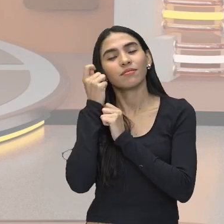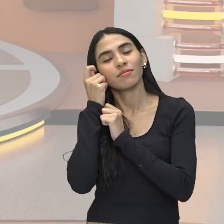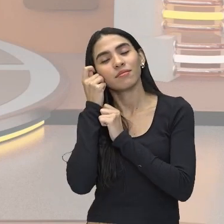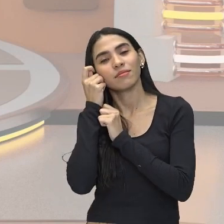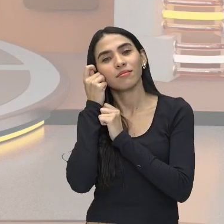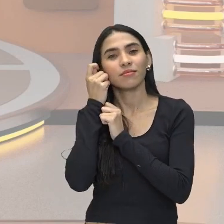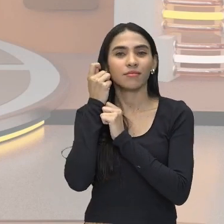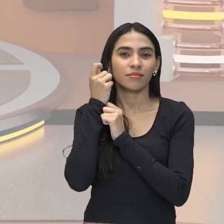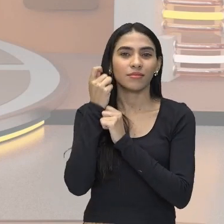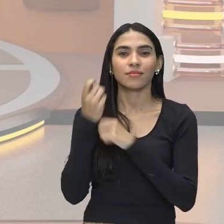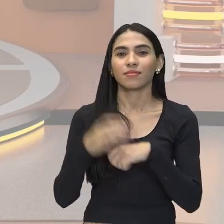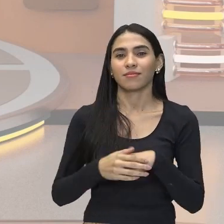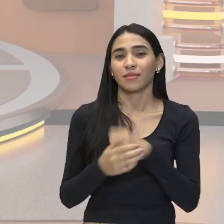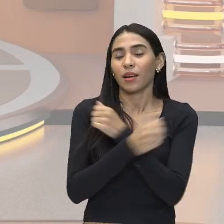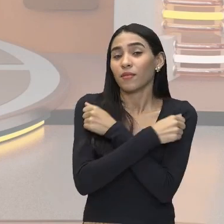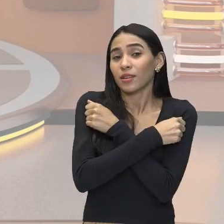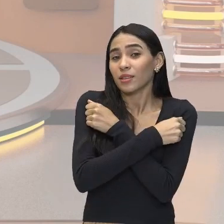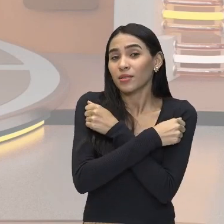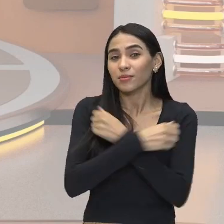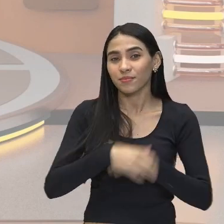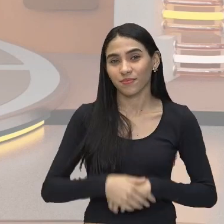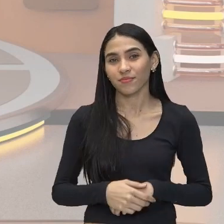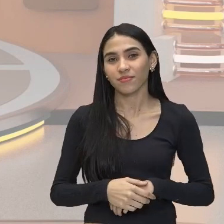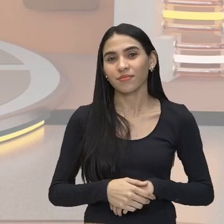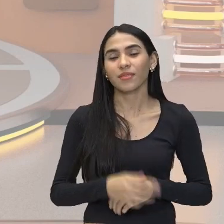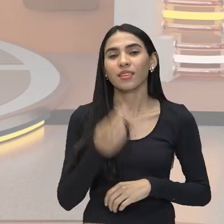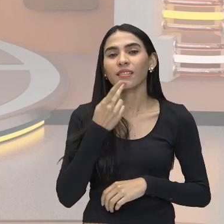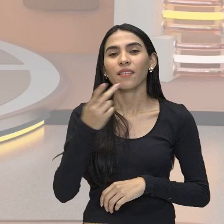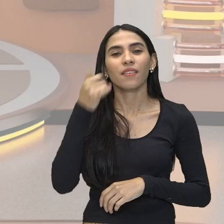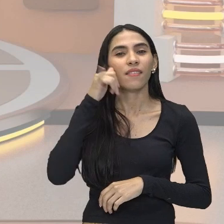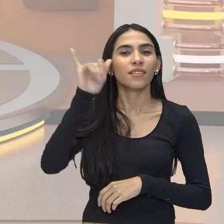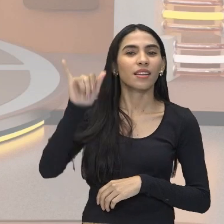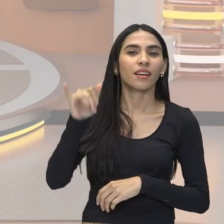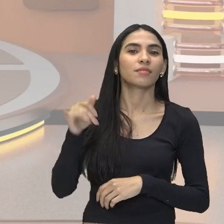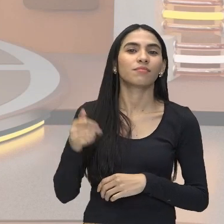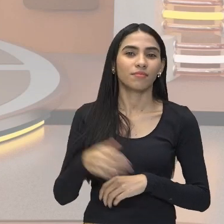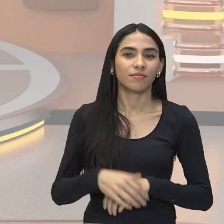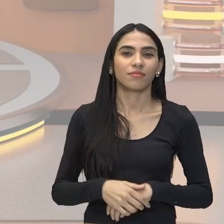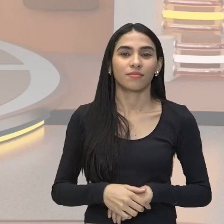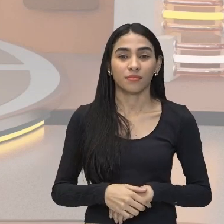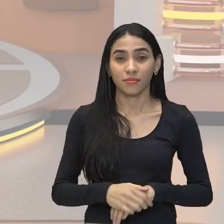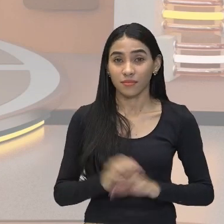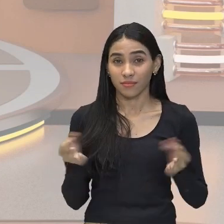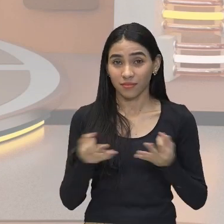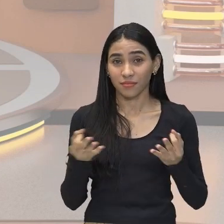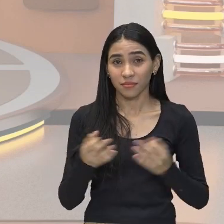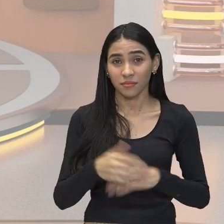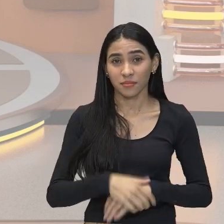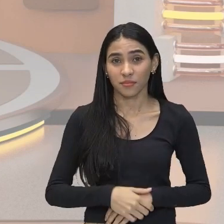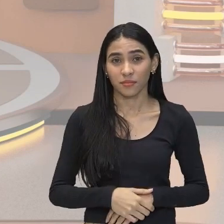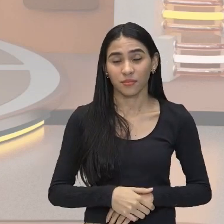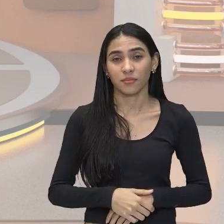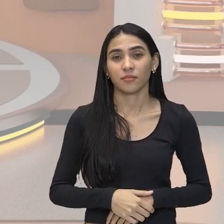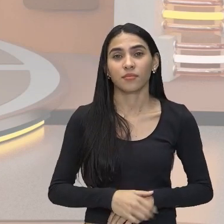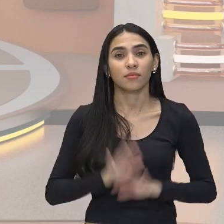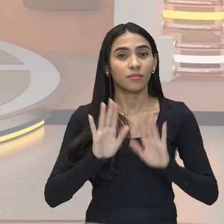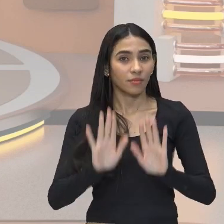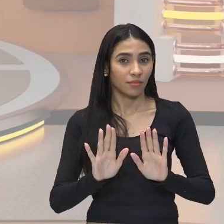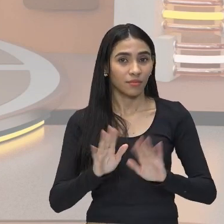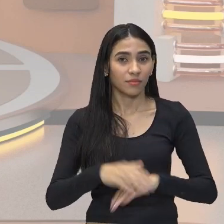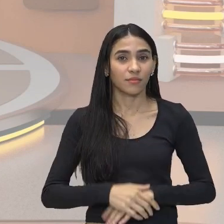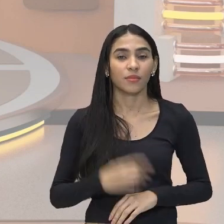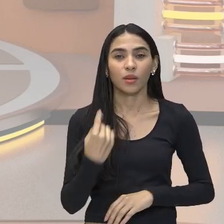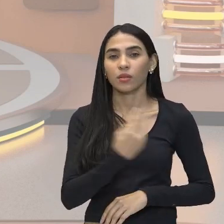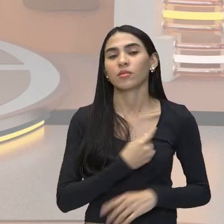lençol, cobertinho, né? Para não falar com ninguém, para não ver ninguém. Perfeito? Então, só que a